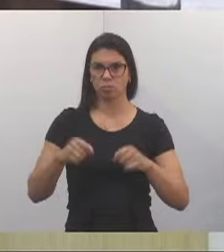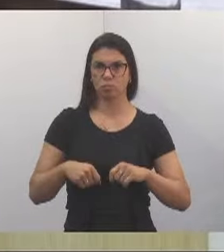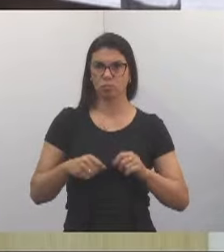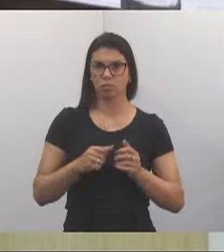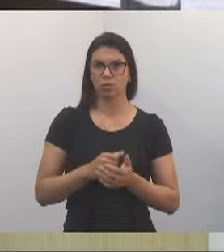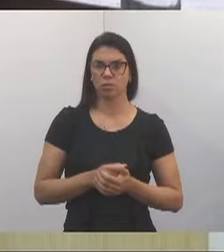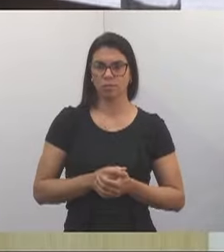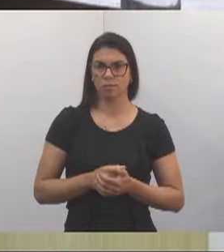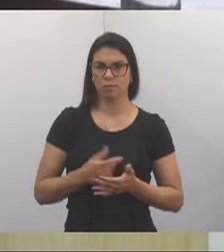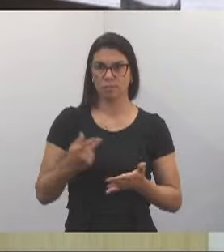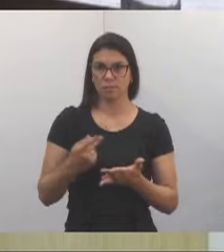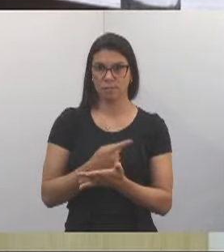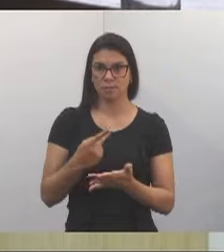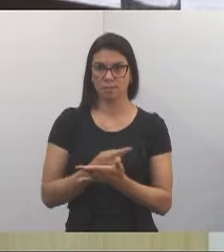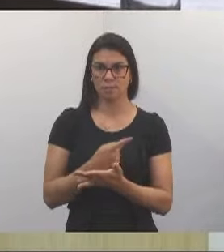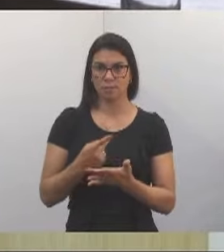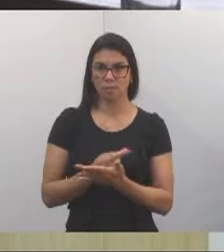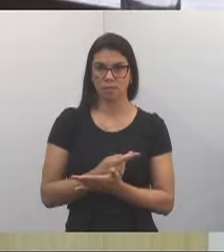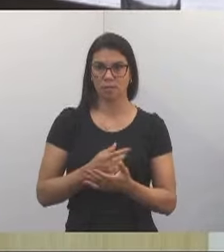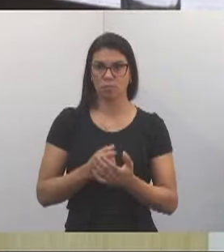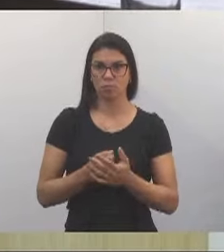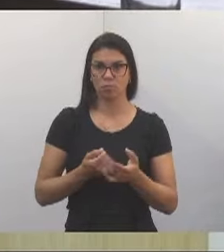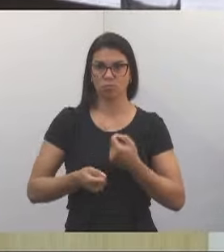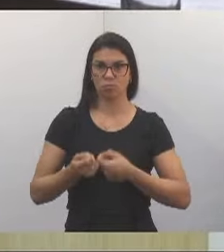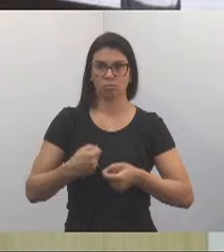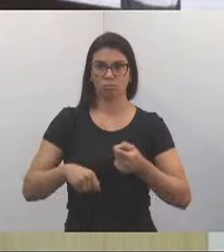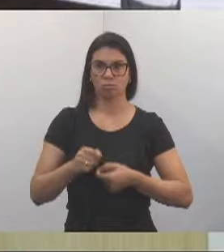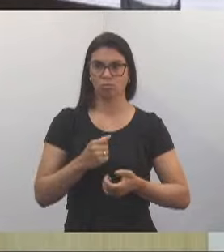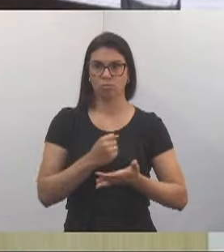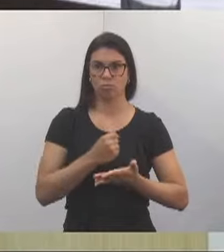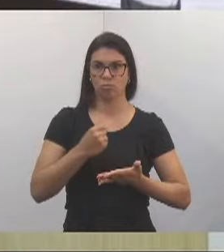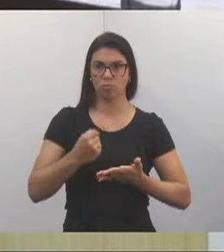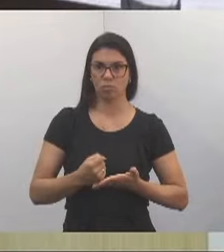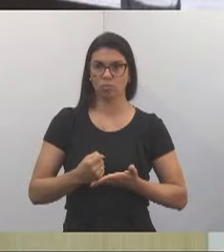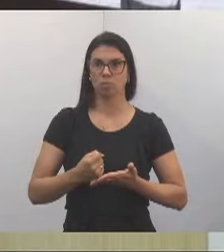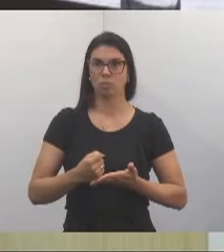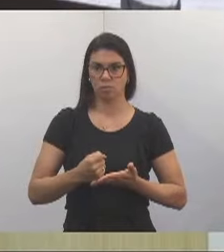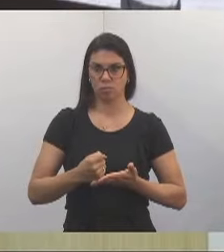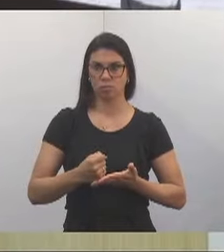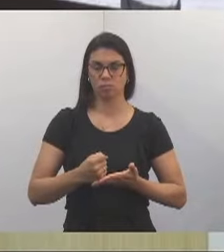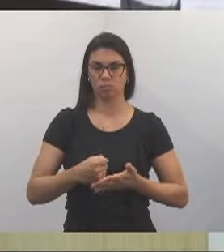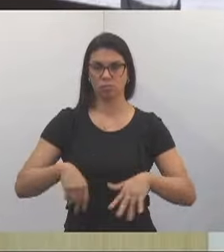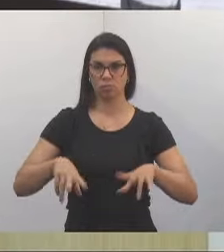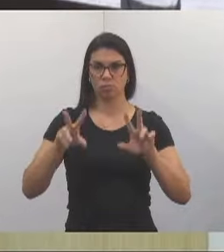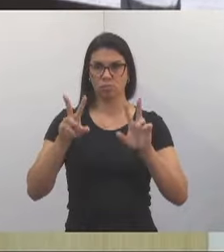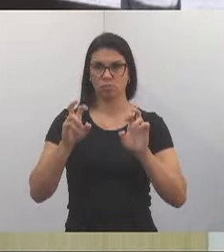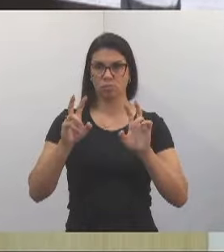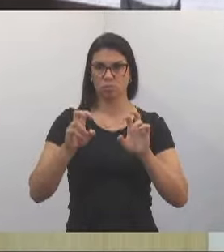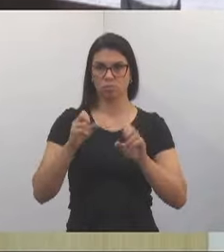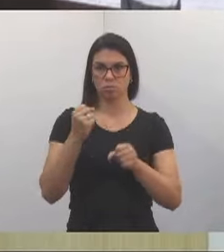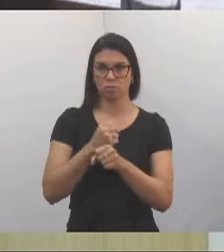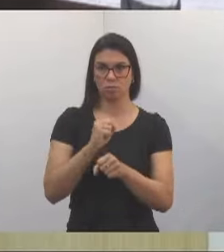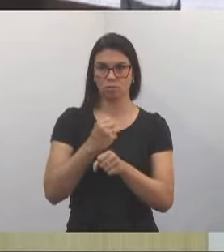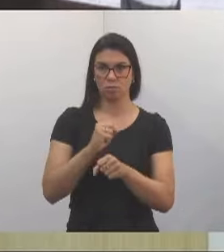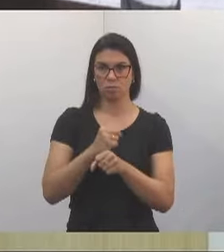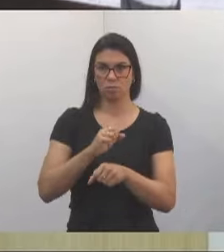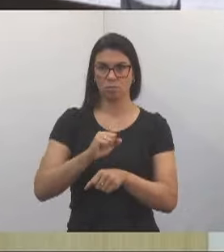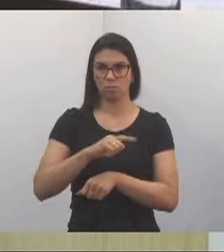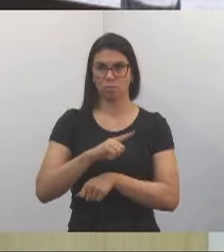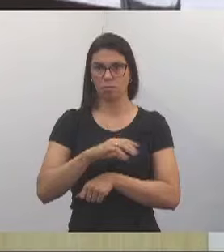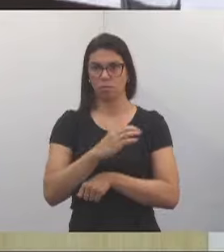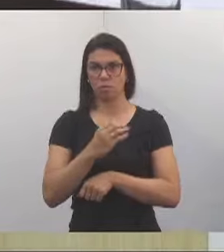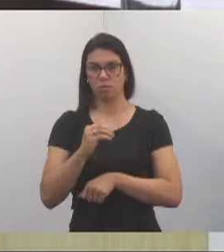irregularidades na confecção e gestão dos contratos firmados e respectiva condução da obra da alça de acesso